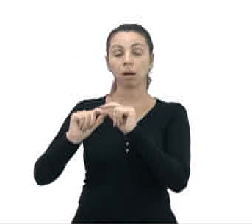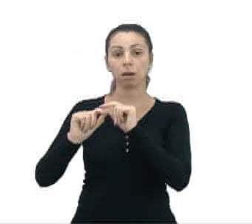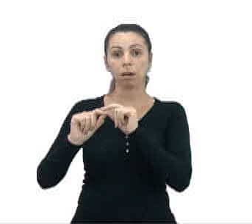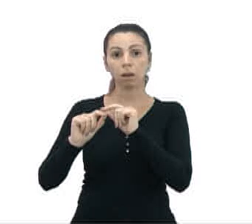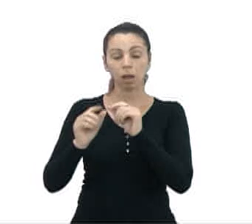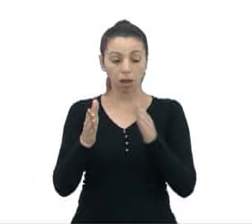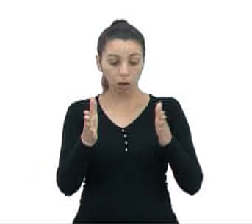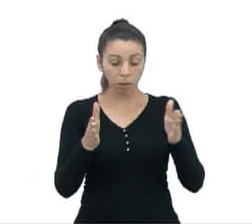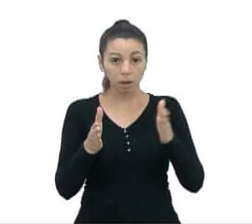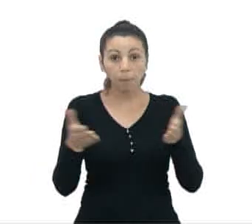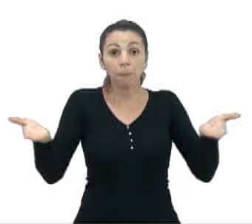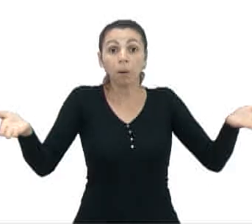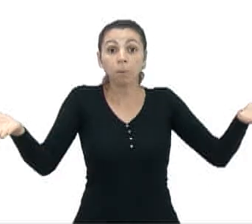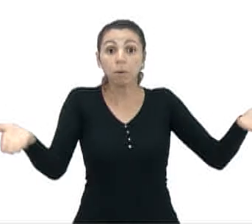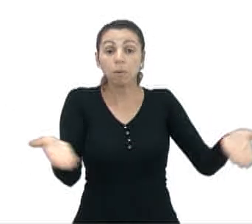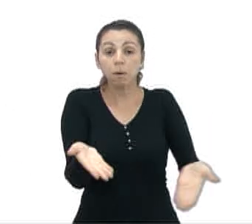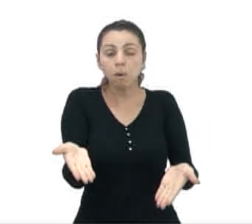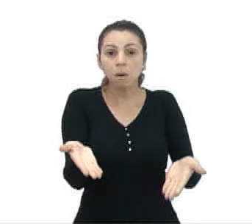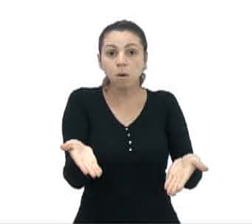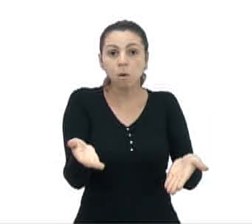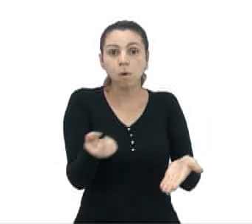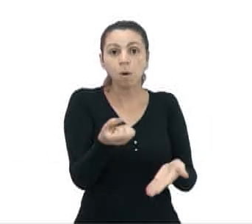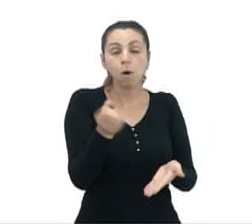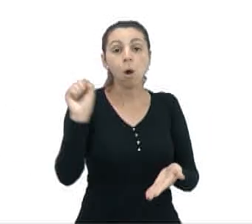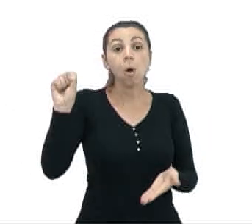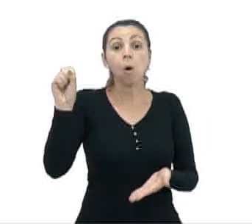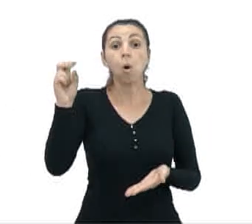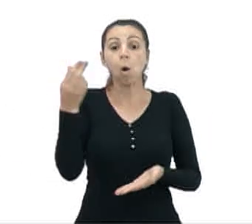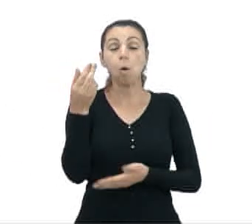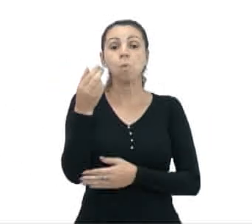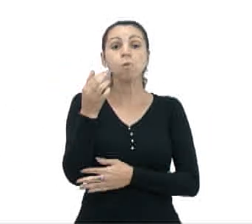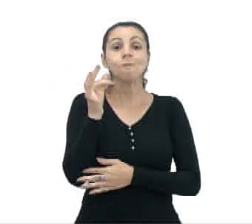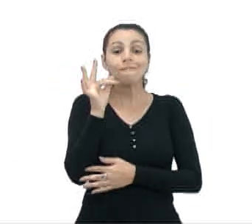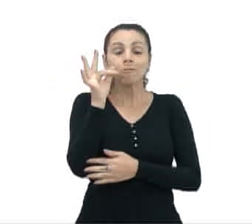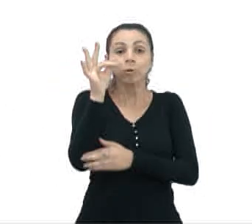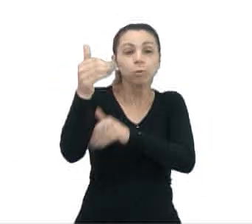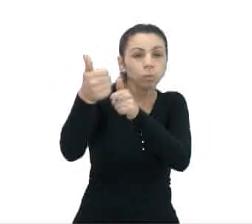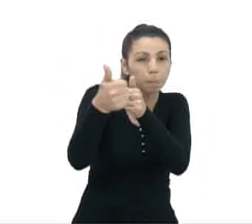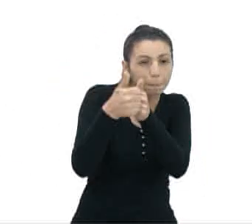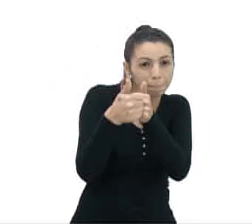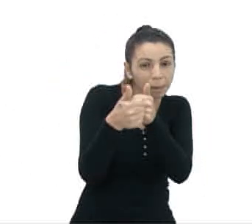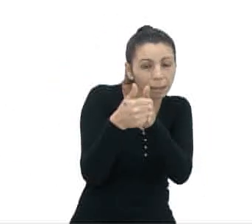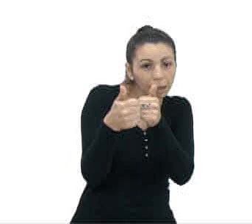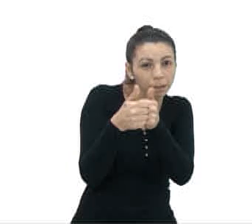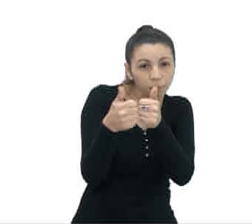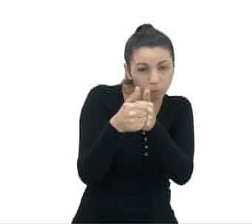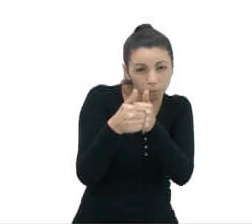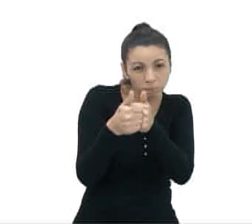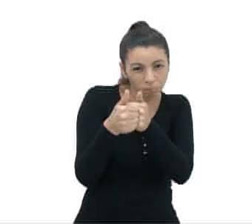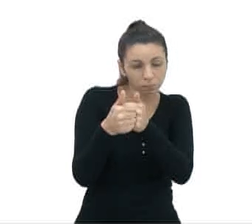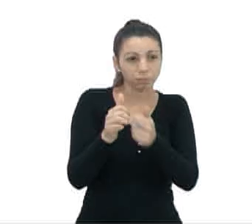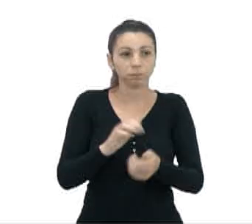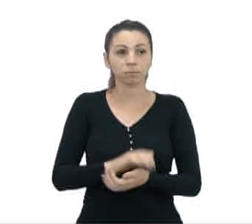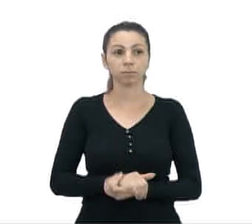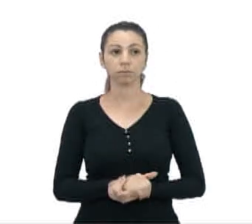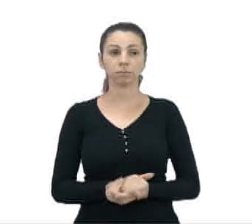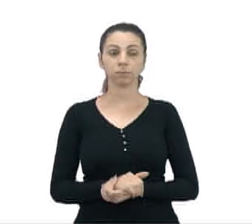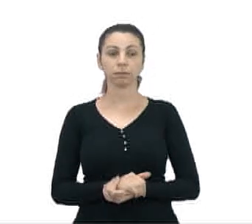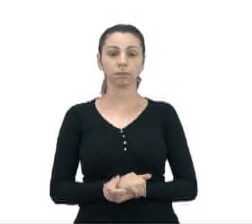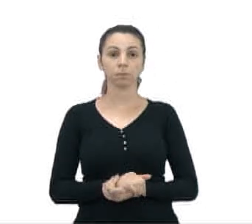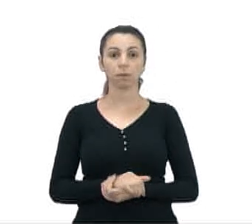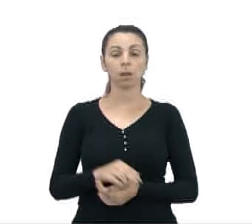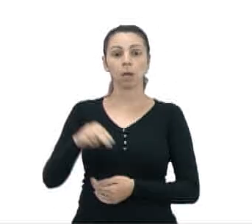tempo presente ou futuro muito próximo, tipo assim, daqui a pouco. E